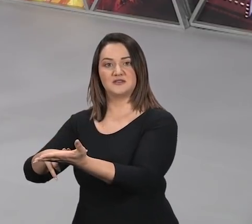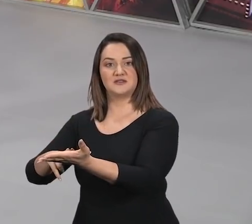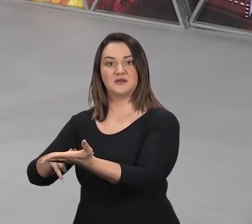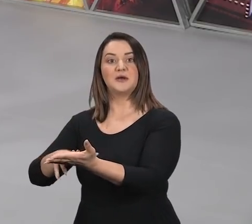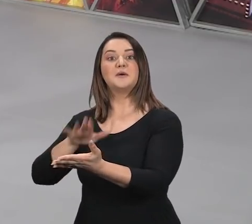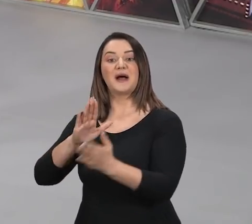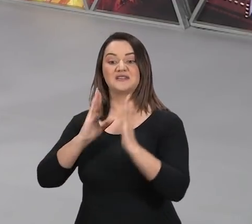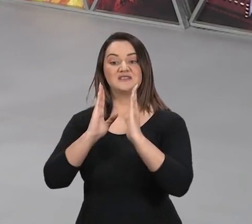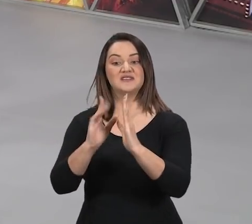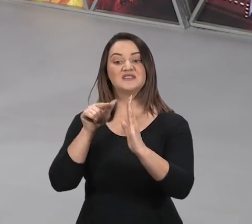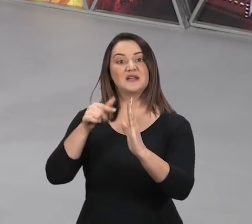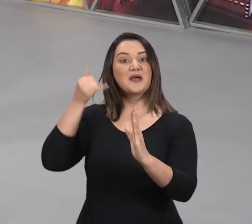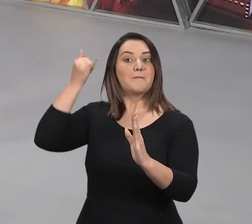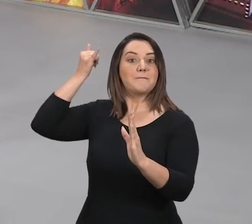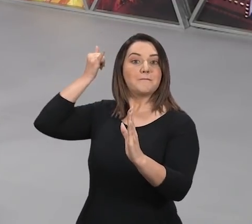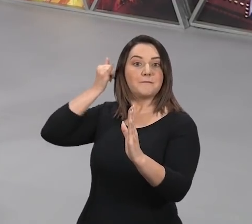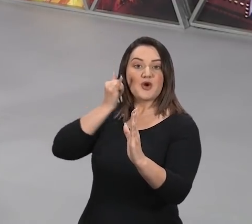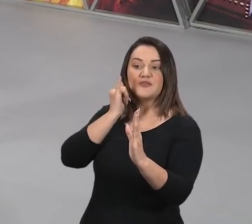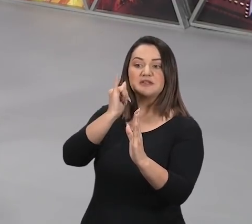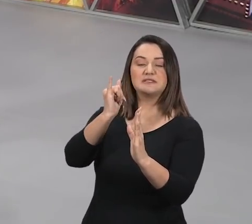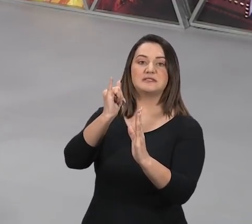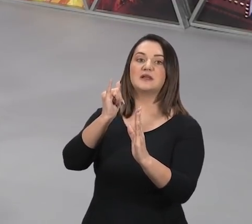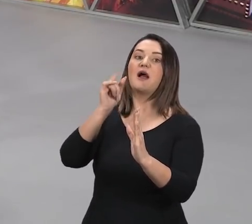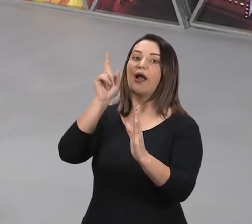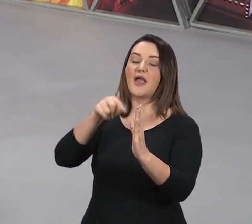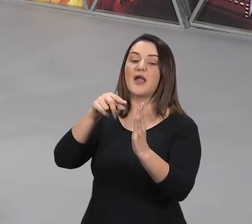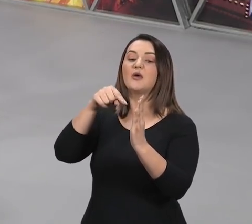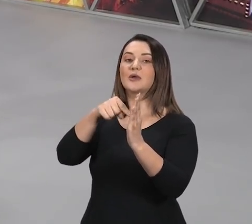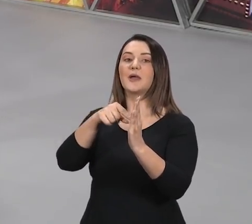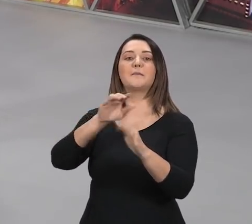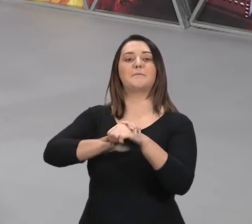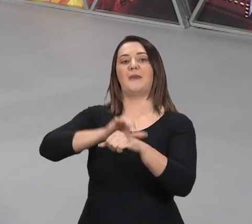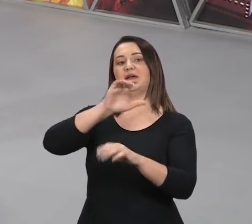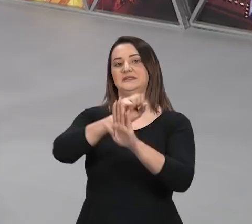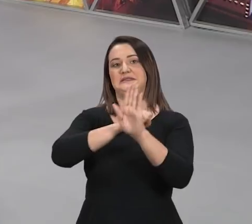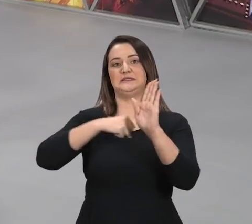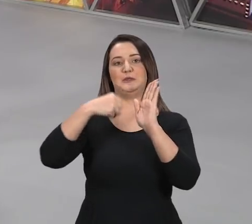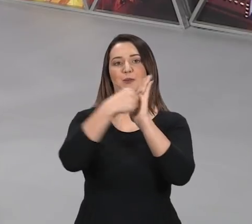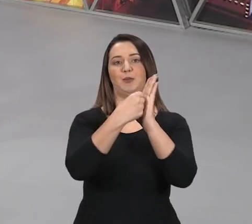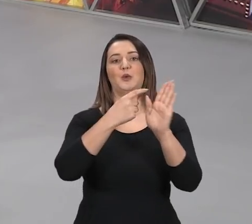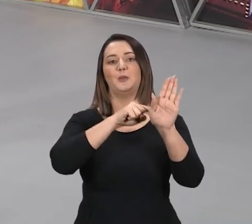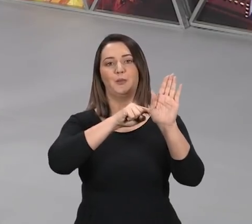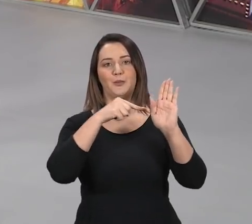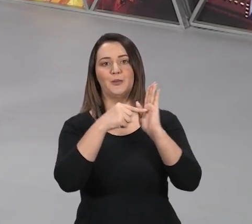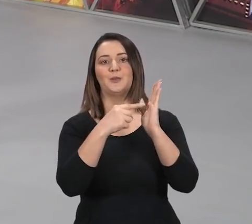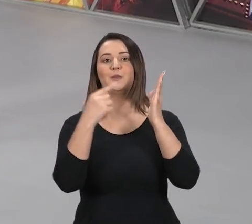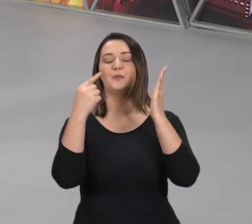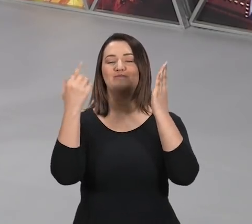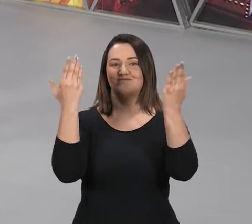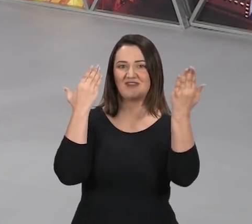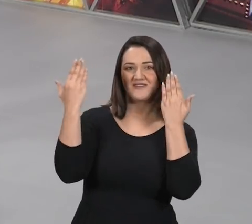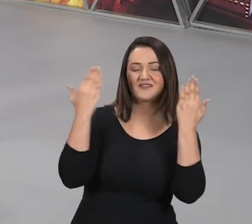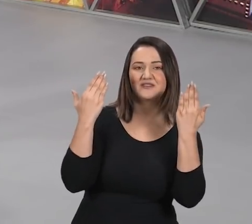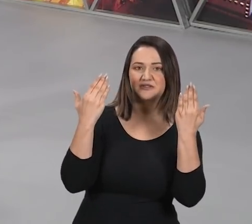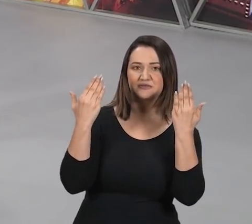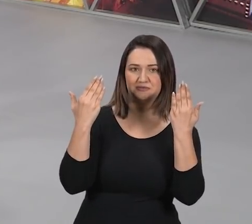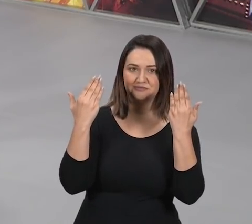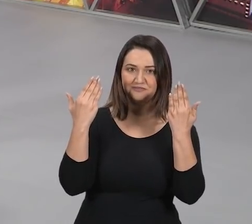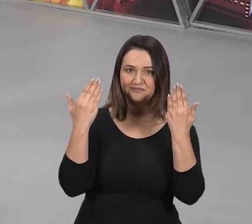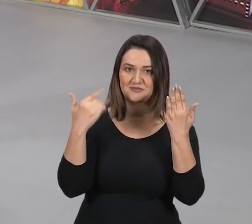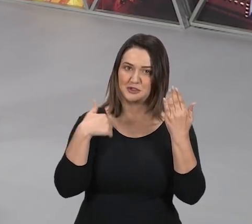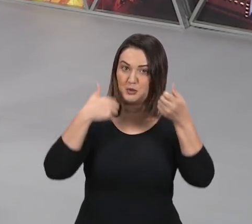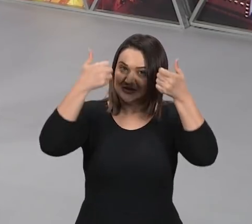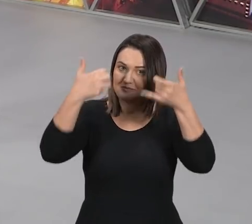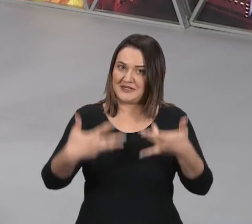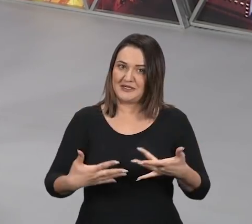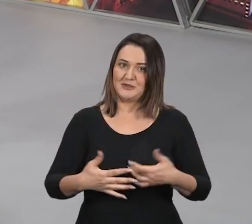evangelho e cartas. E das 5, a profecia é a parte que não se entende como se lê. E nós estamos explicando